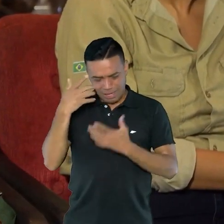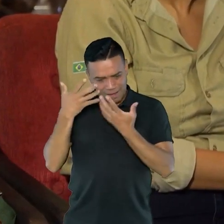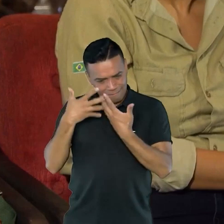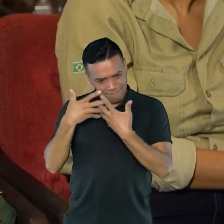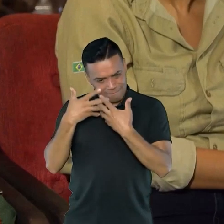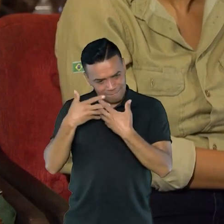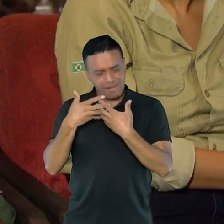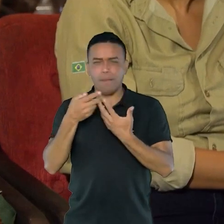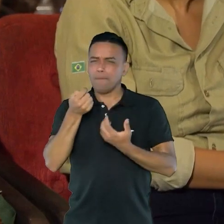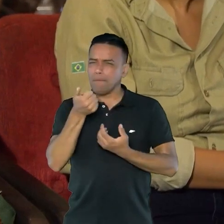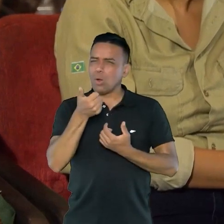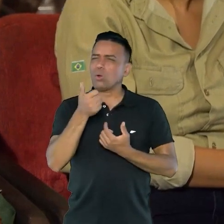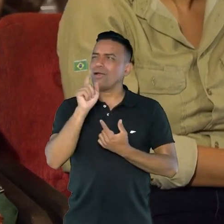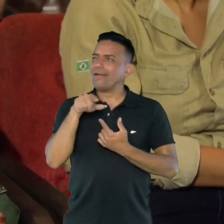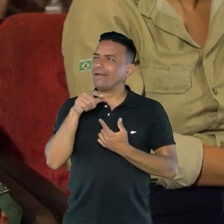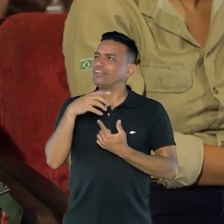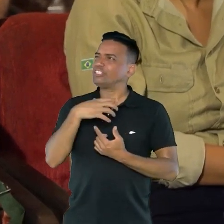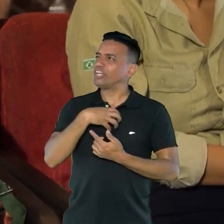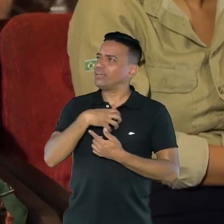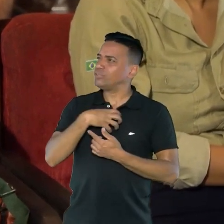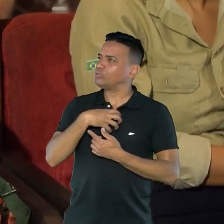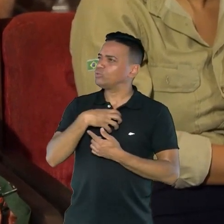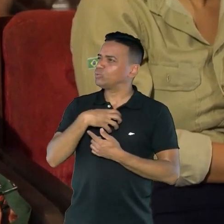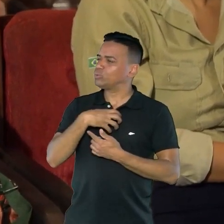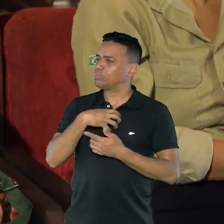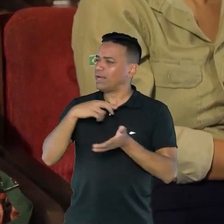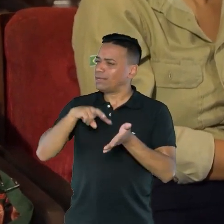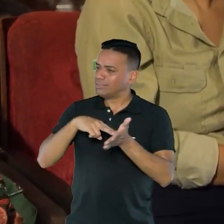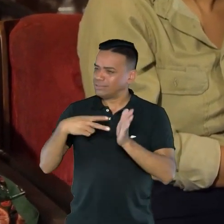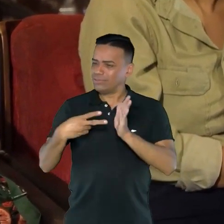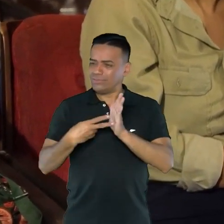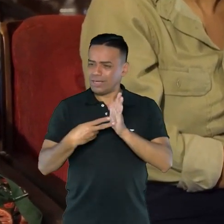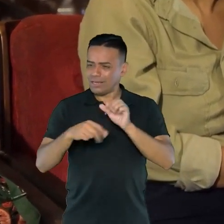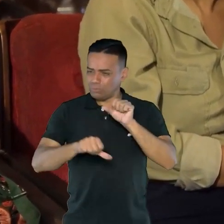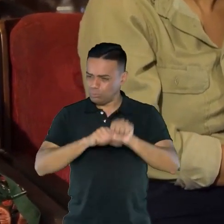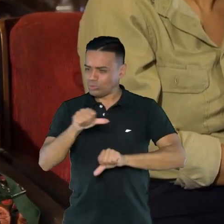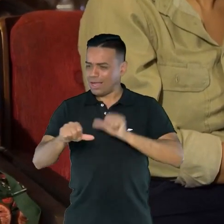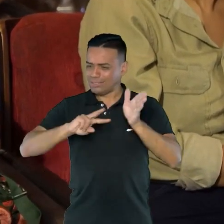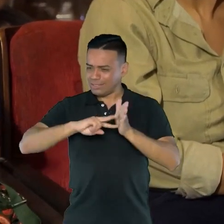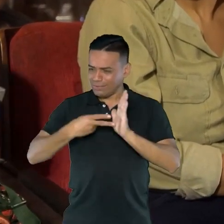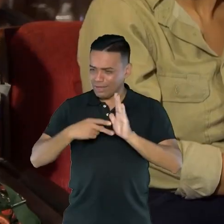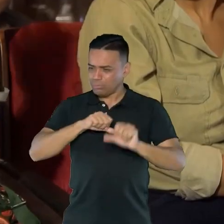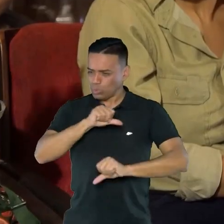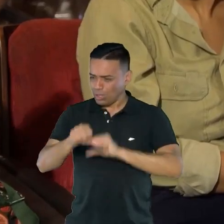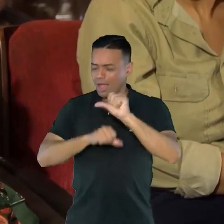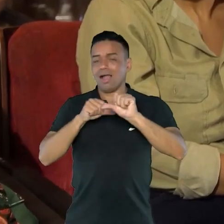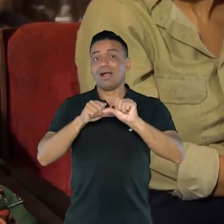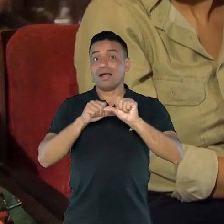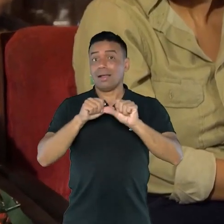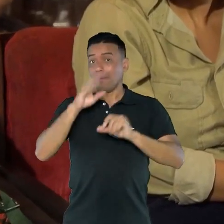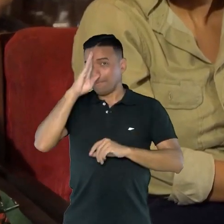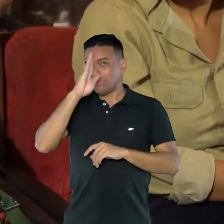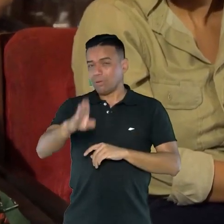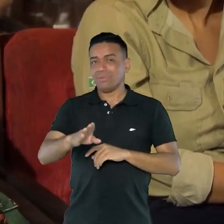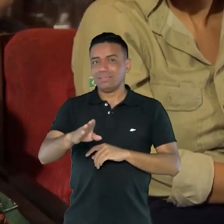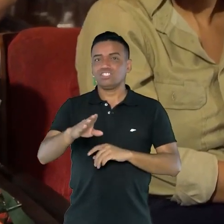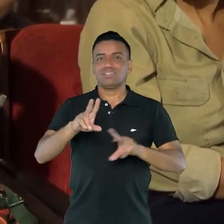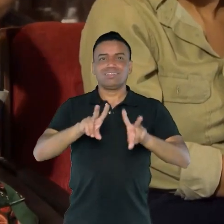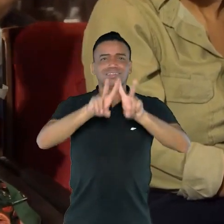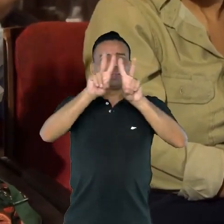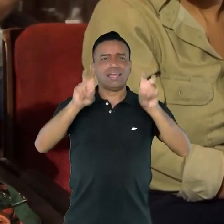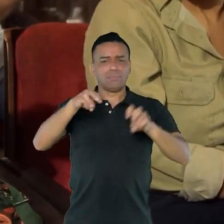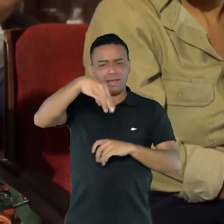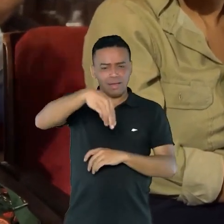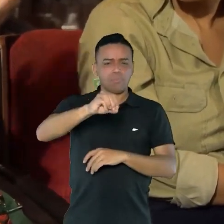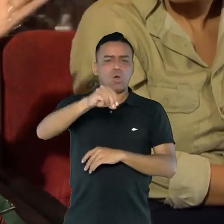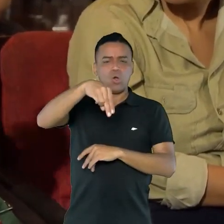de, muitas vezes, a gente ressignificar algumas coisas, principalmente do ponto de vista da monocultura